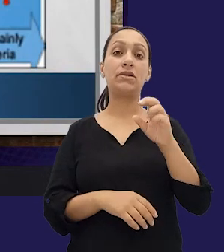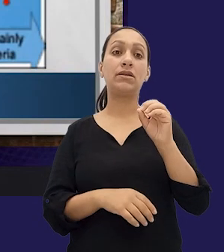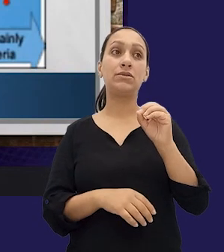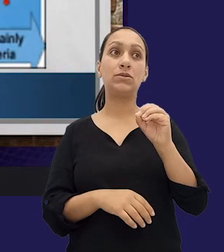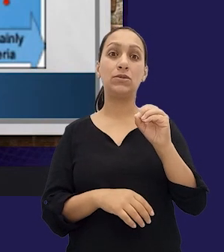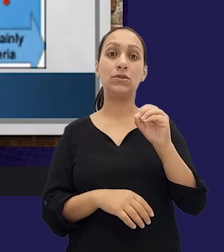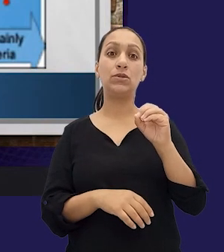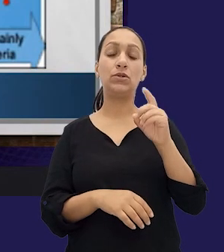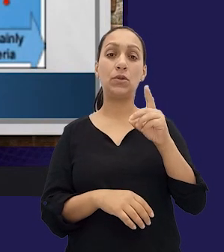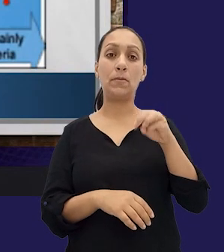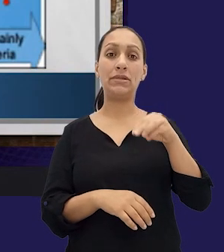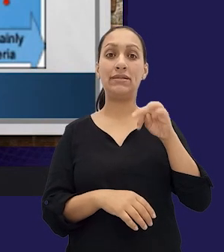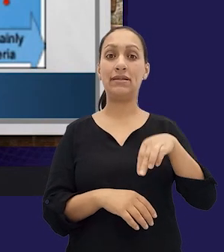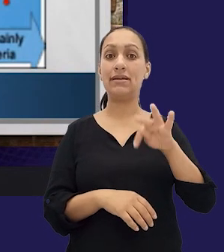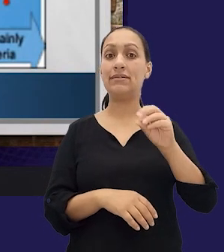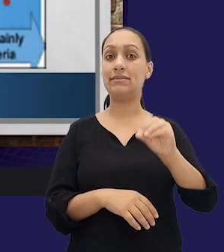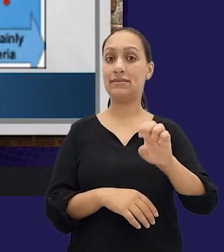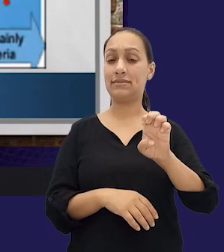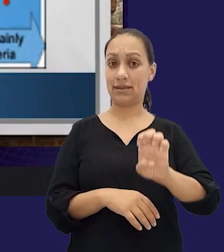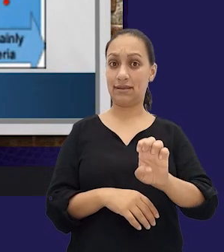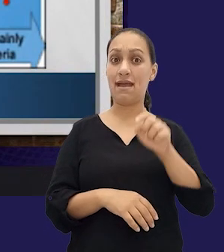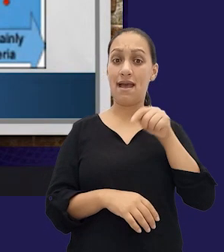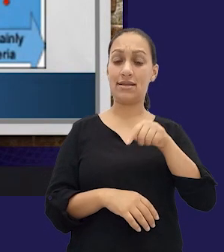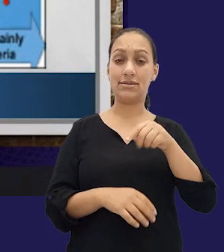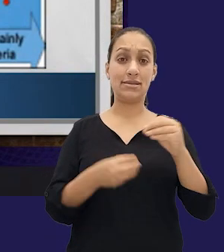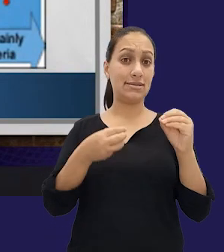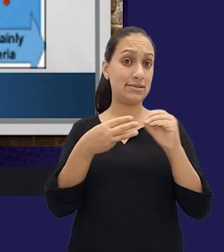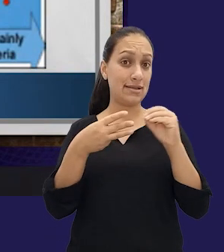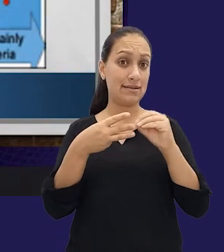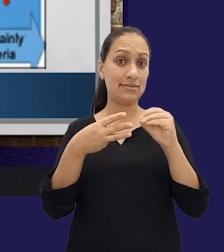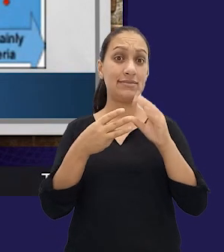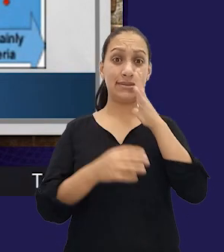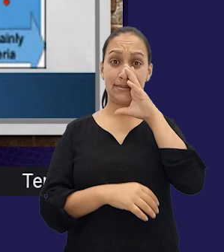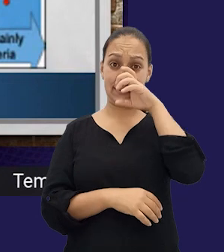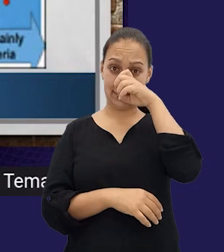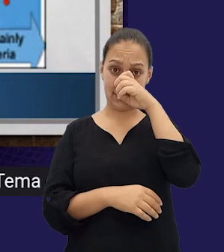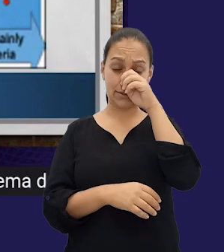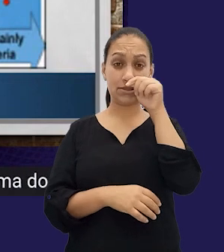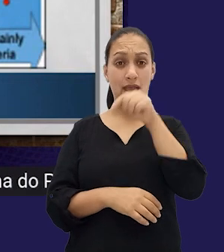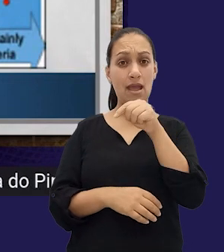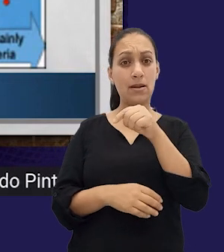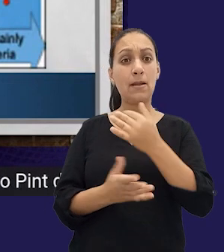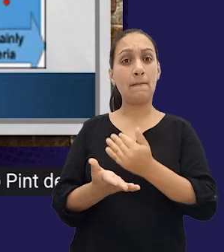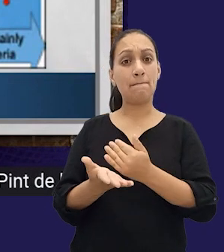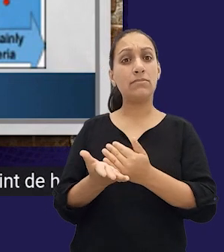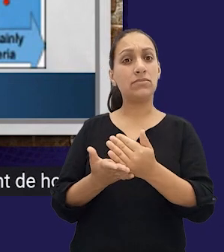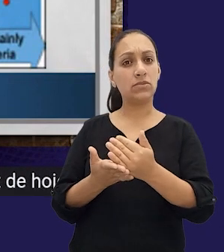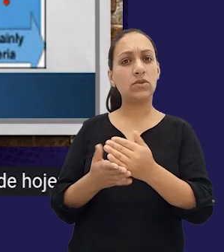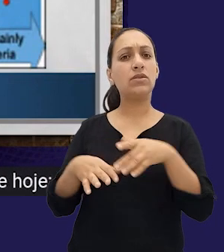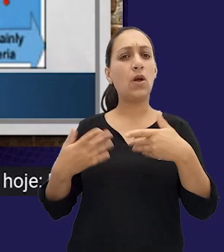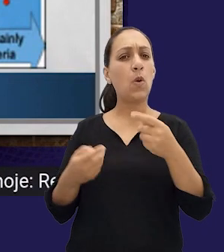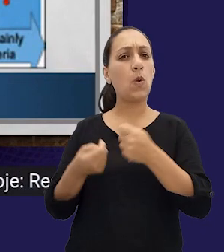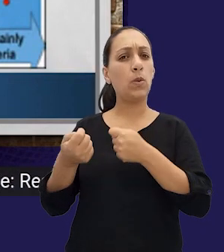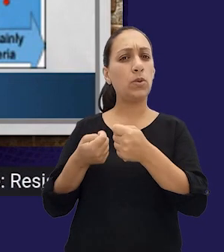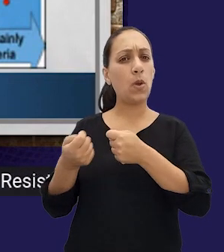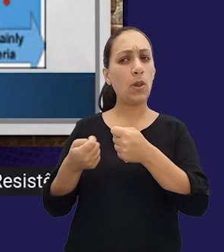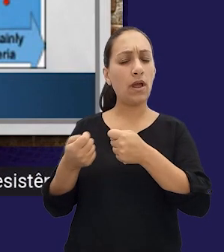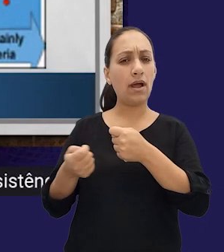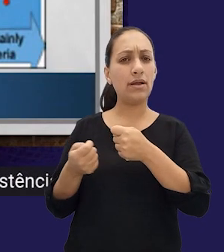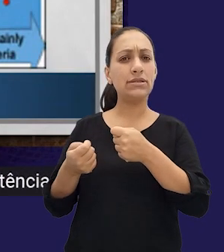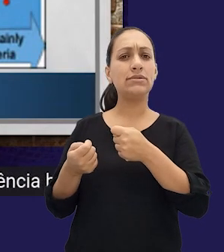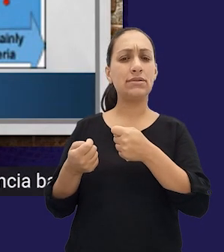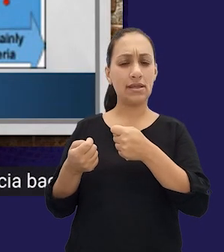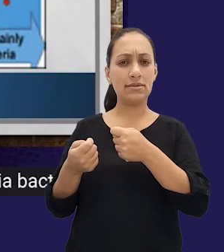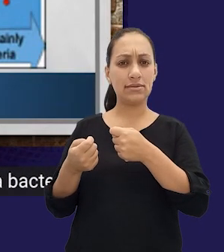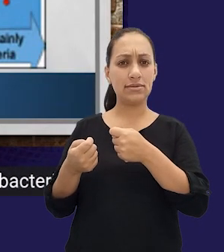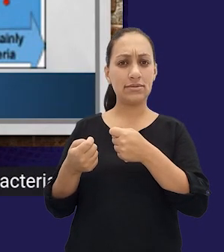predominância, né, dessas células resistentes, que inicialmente estavam lá controladas, né, por essa população